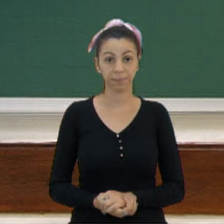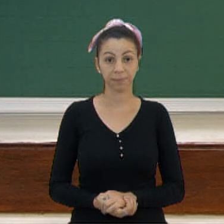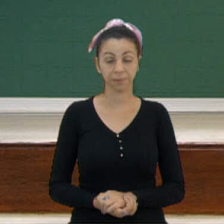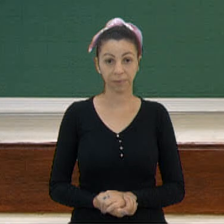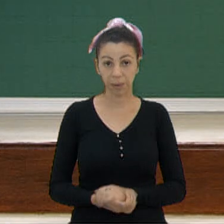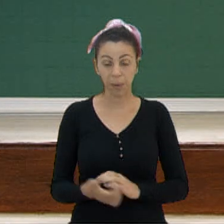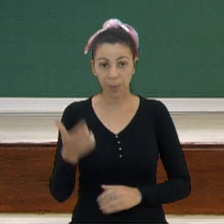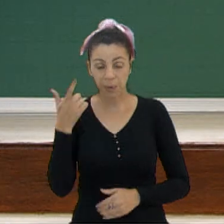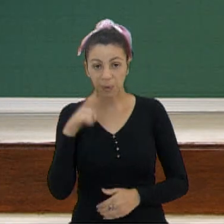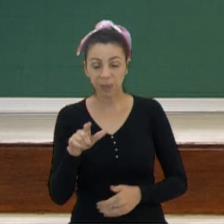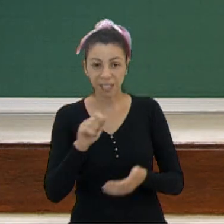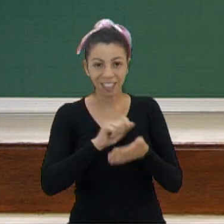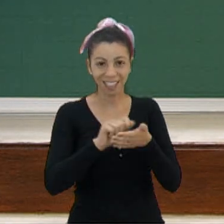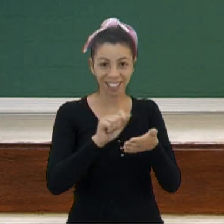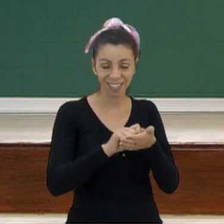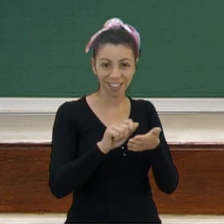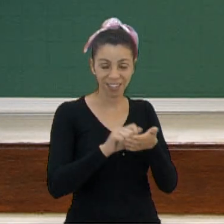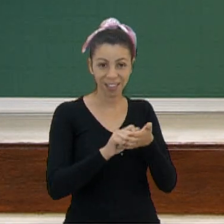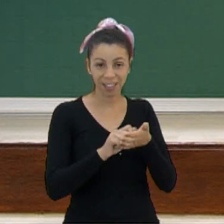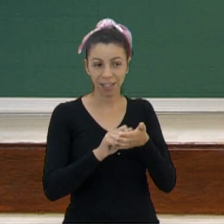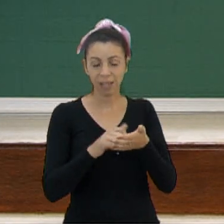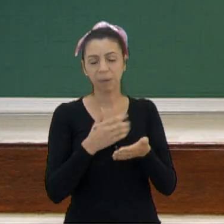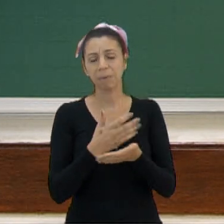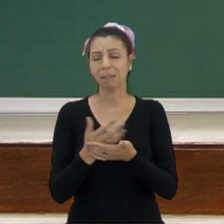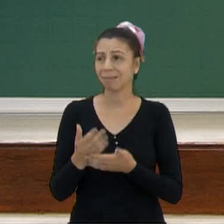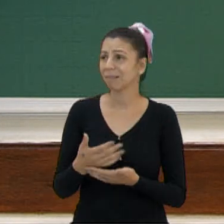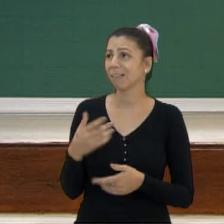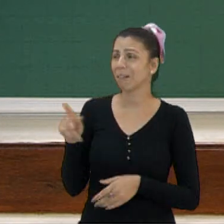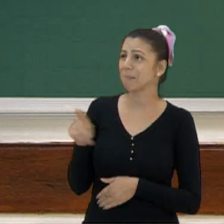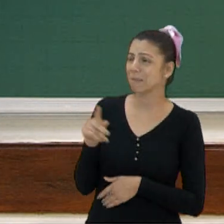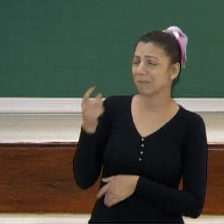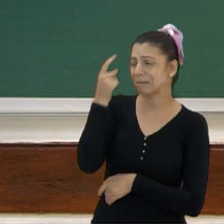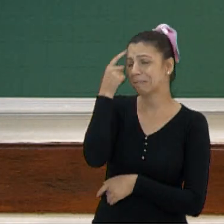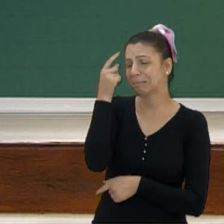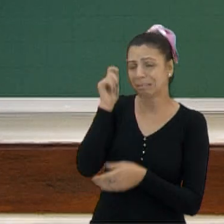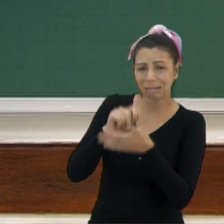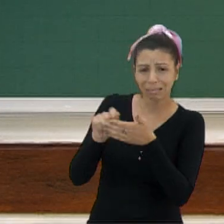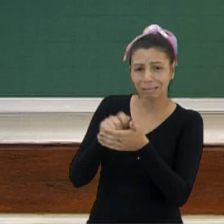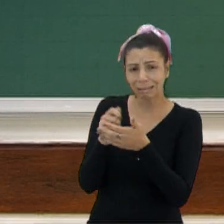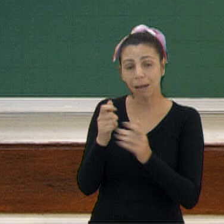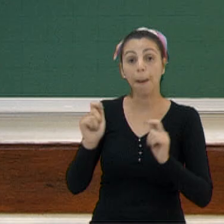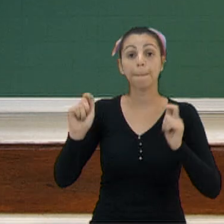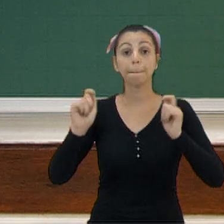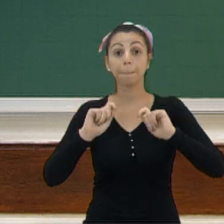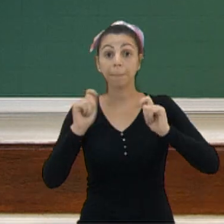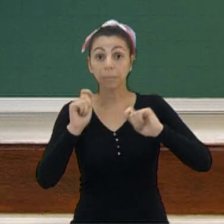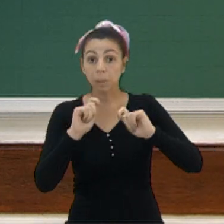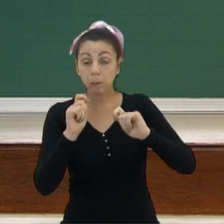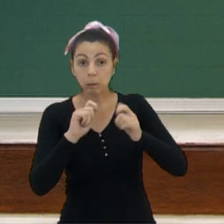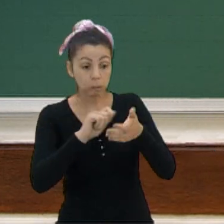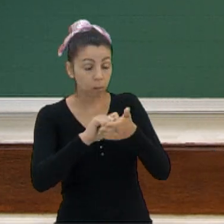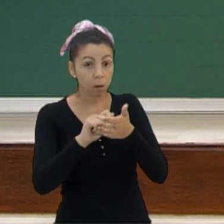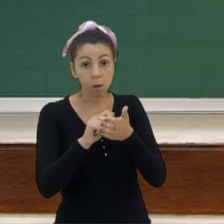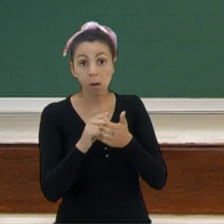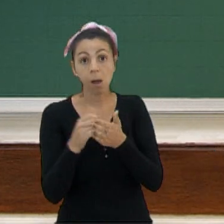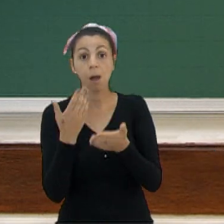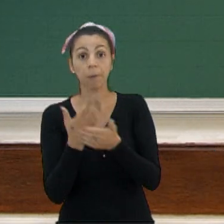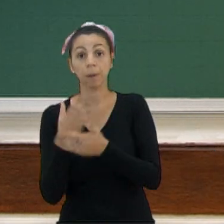Já deu para escrever? Muita gente, pessoal fala, professor, não escrever nem pensar, mas tem que sair alguma coisa. A aula é